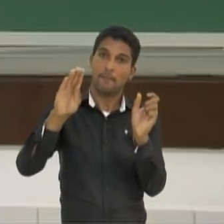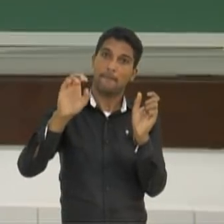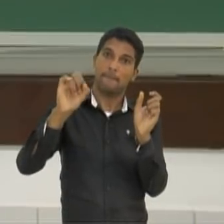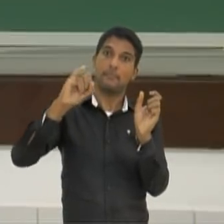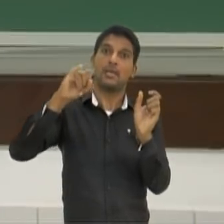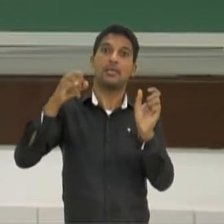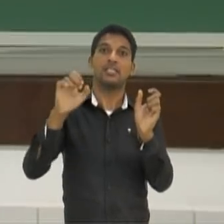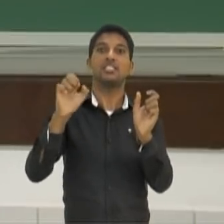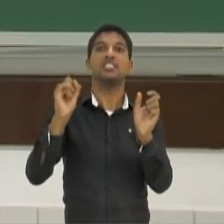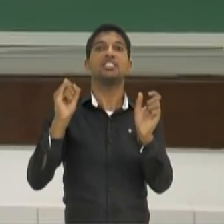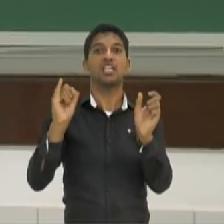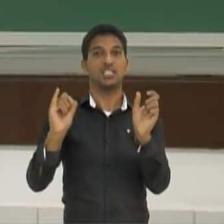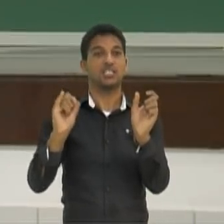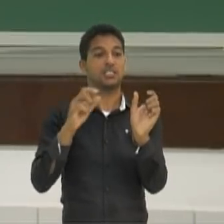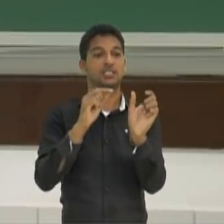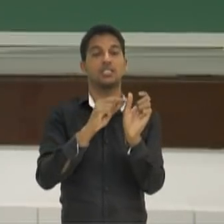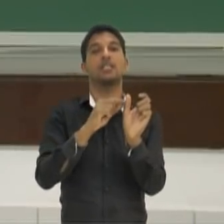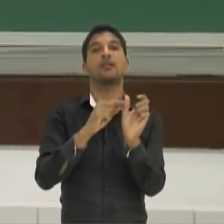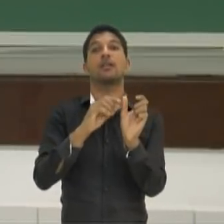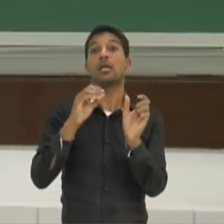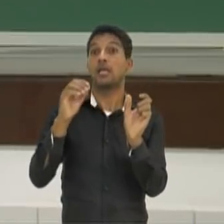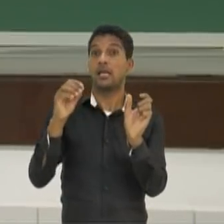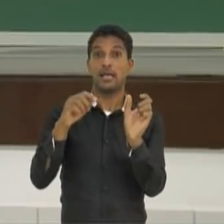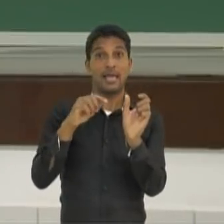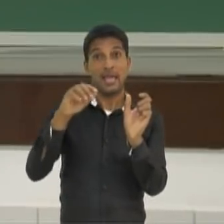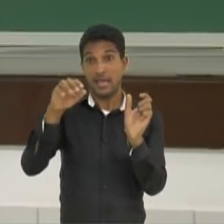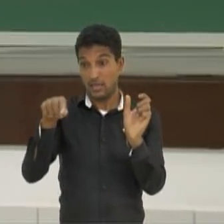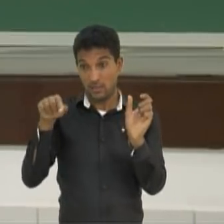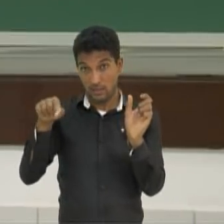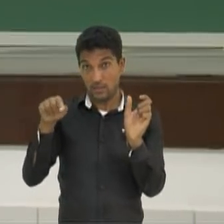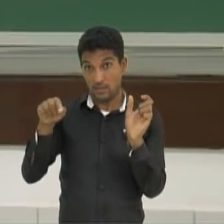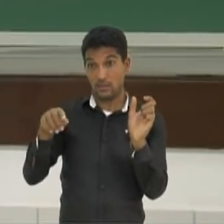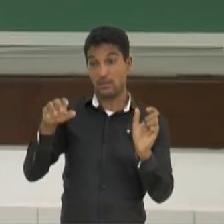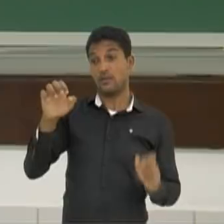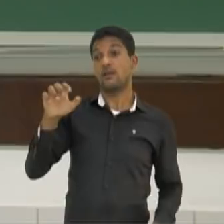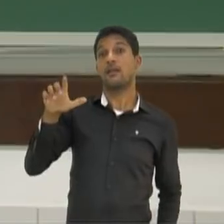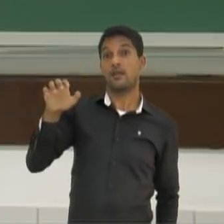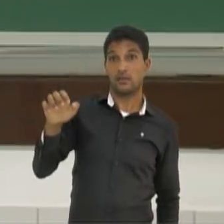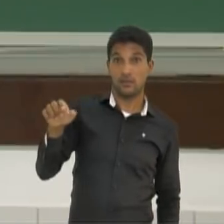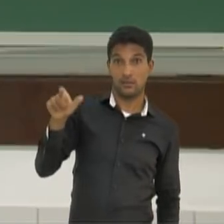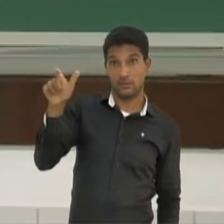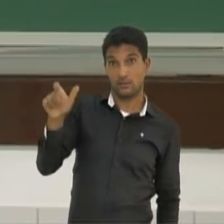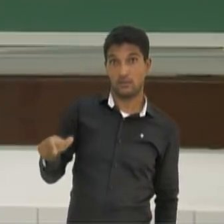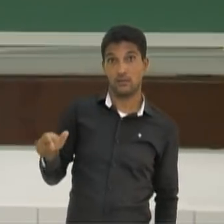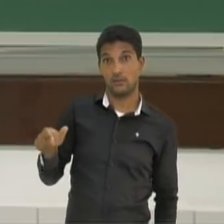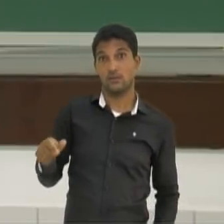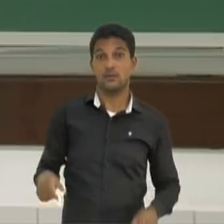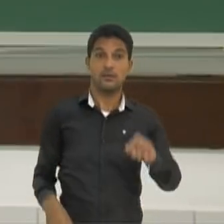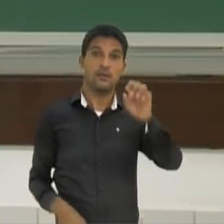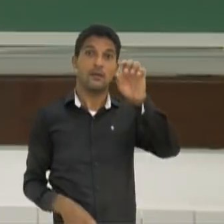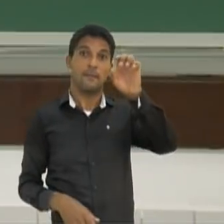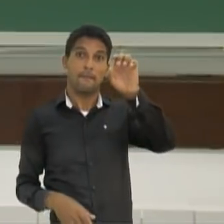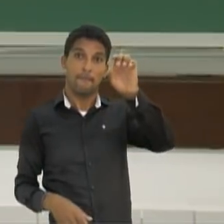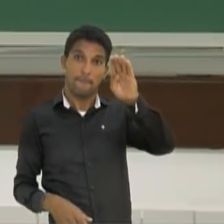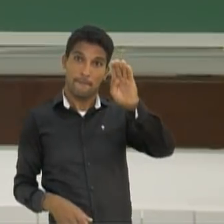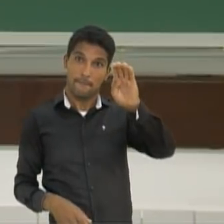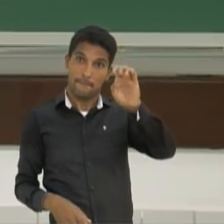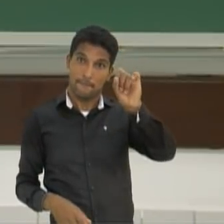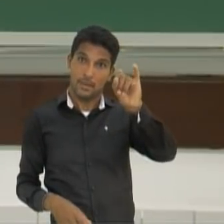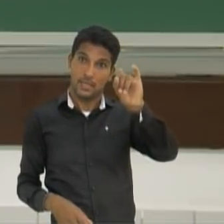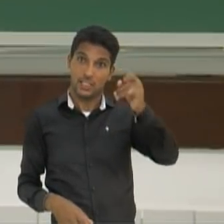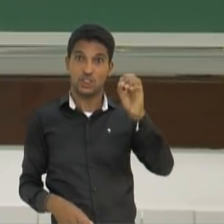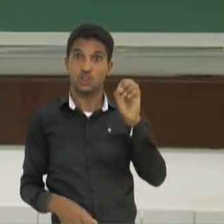no futuro eu beijarei, tu beijarás, ele beijará e por aí segue. Então a gente tem essa possibilidade de conjugar a palavra, eu sei que eu tenho um